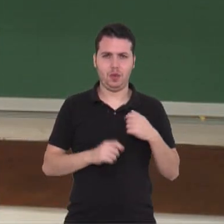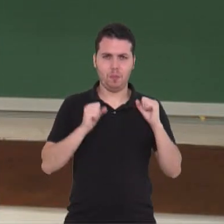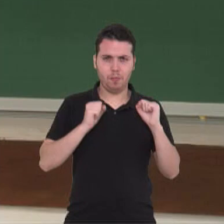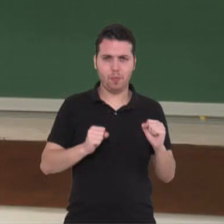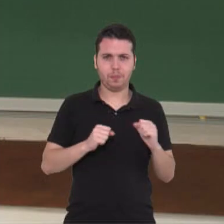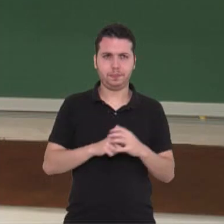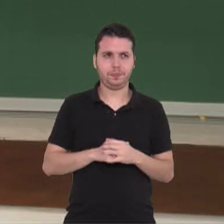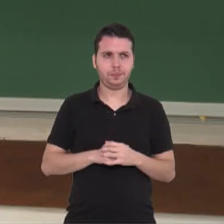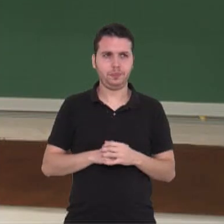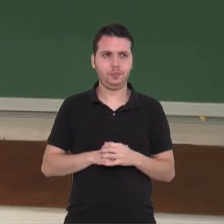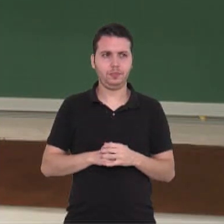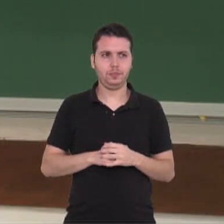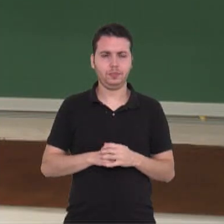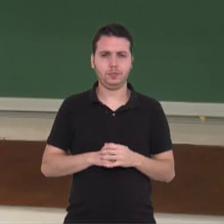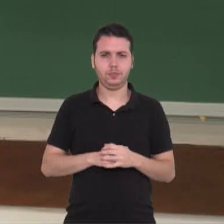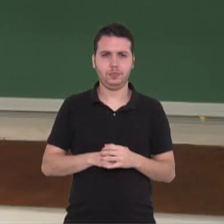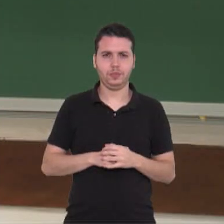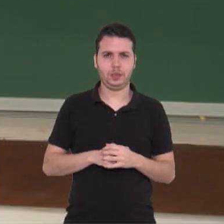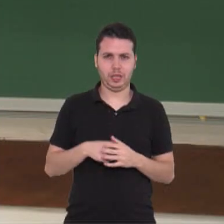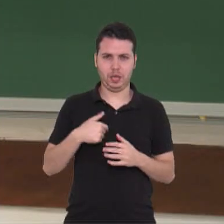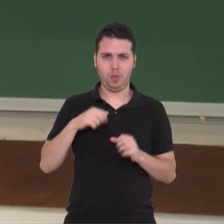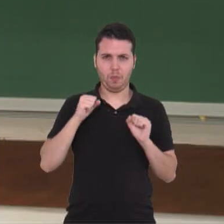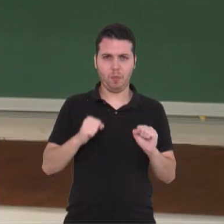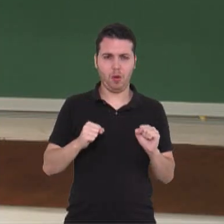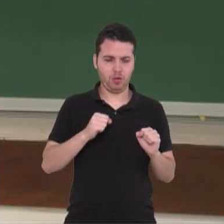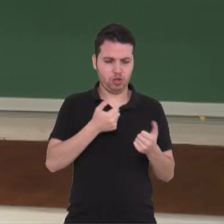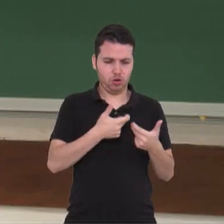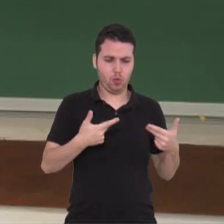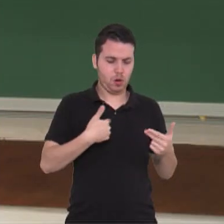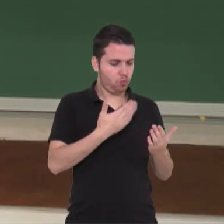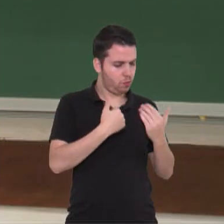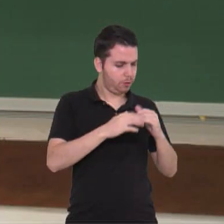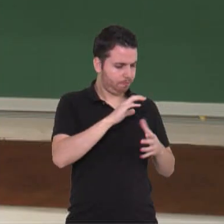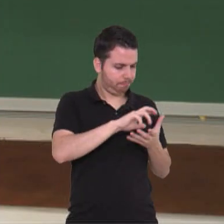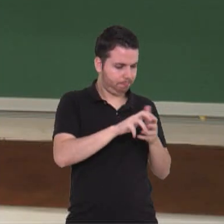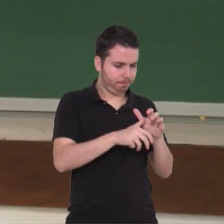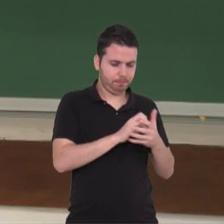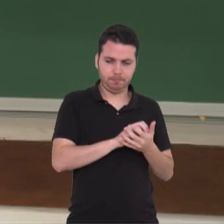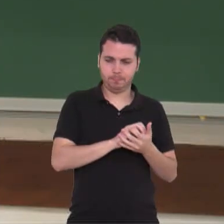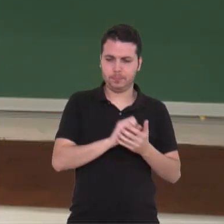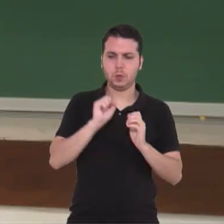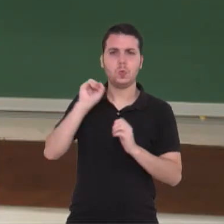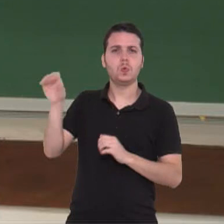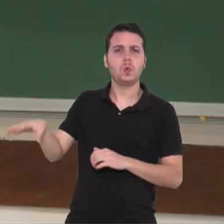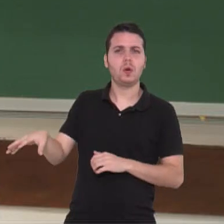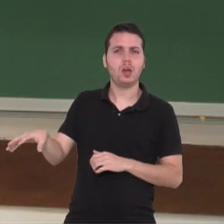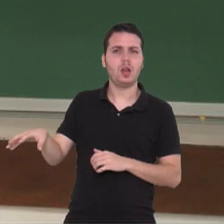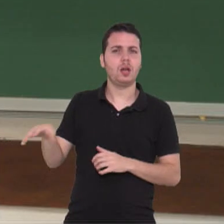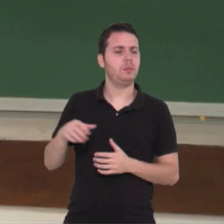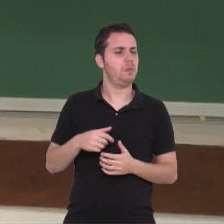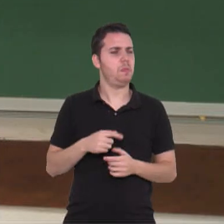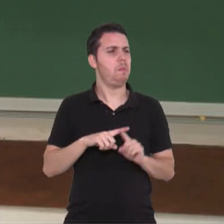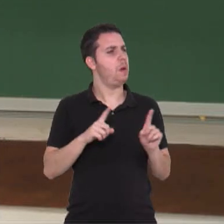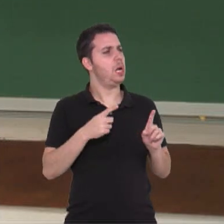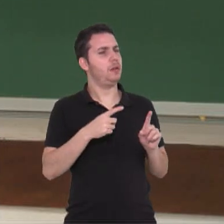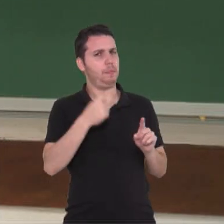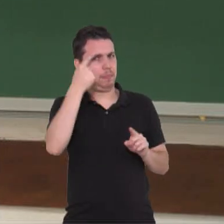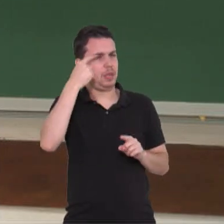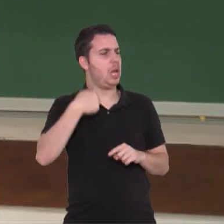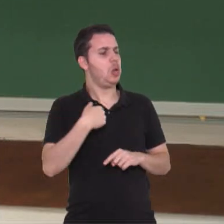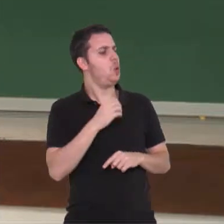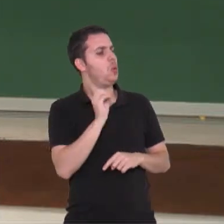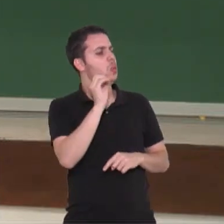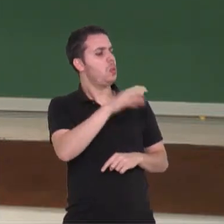pegar um pacote de negócio que eu comi e jogar? Ah, mas eu não jogo no rio, nem moro perto do rio, mas vem